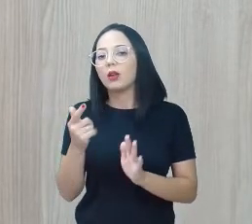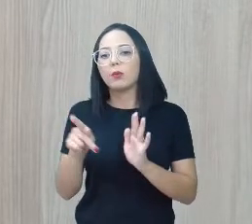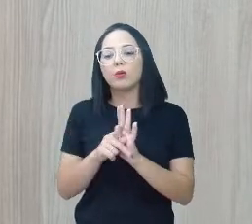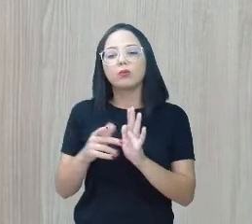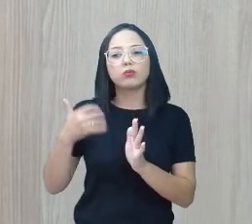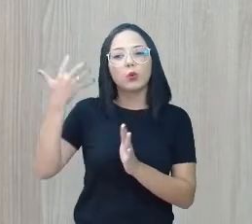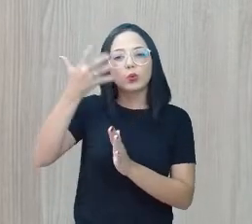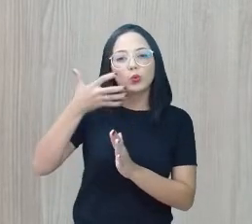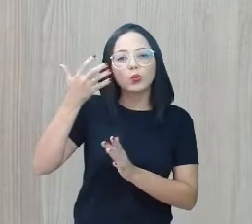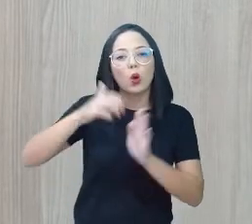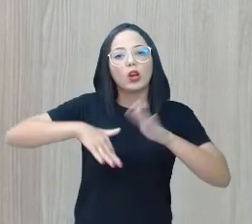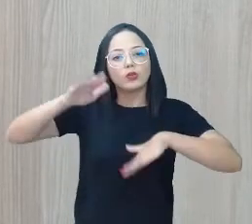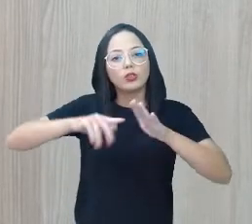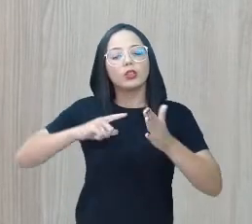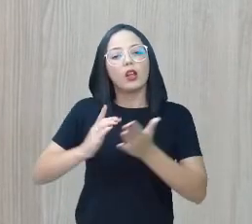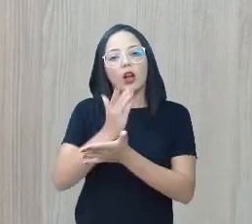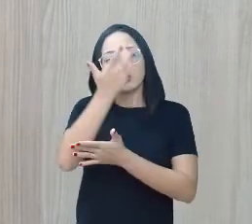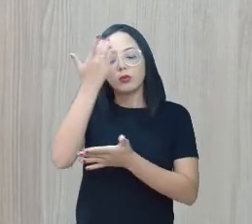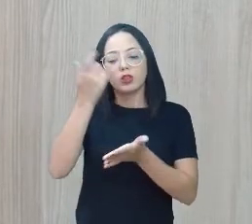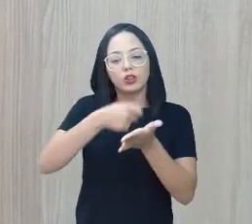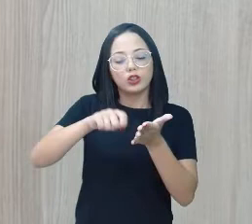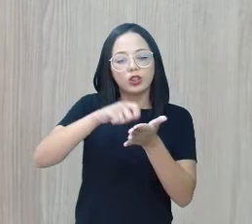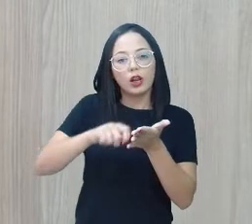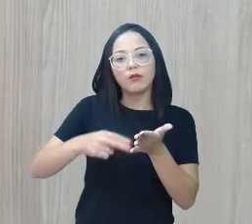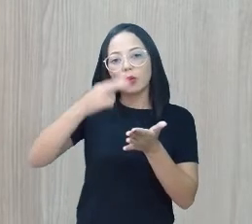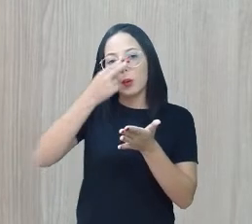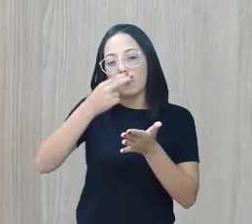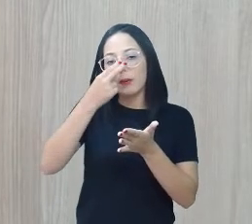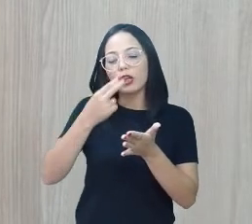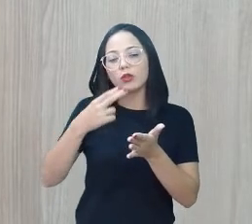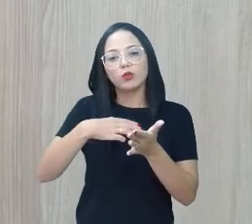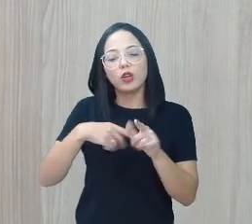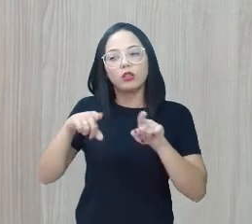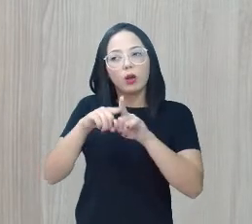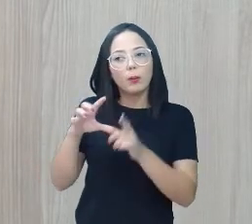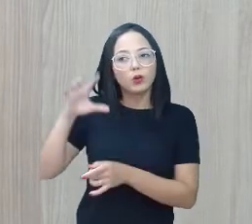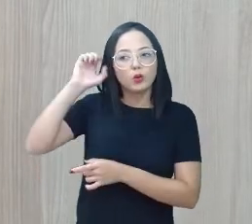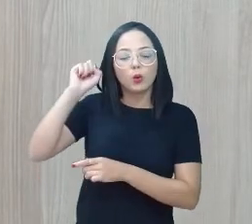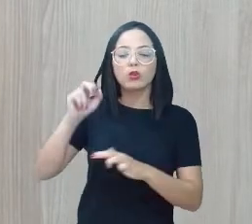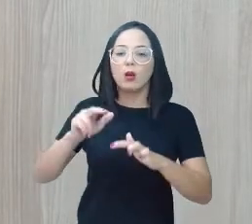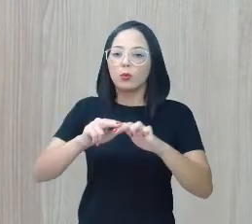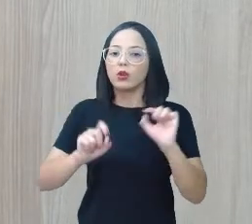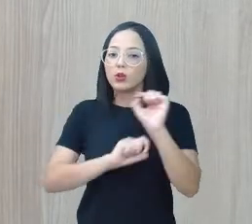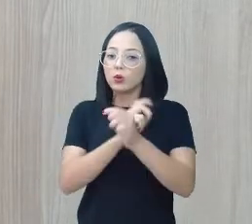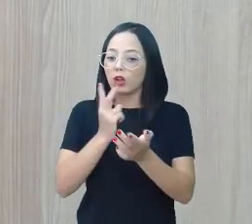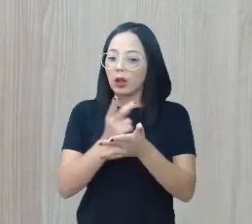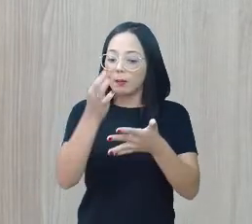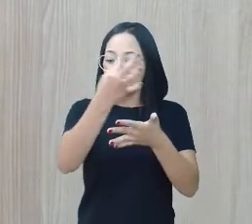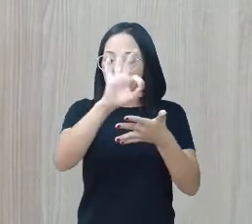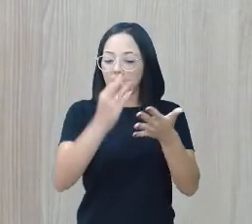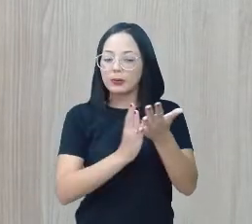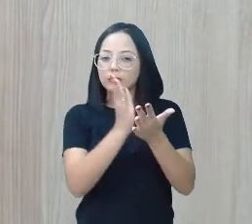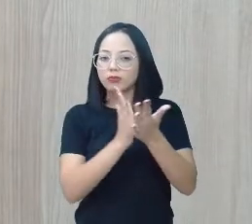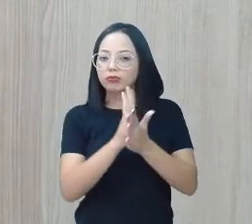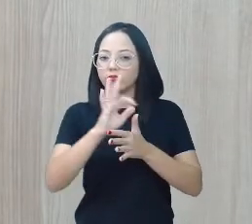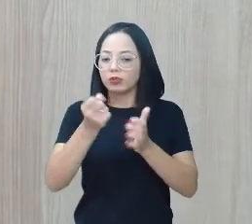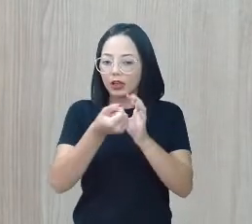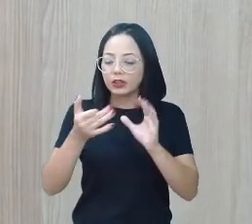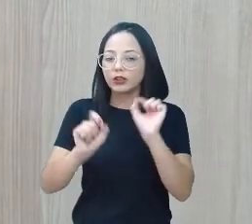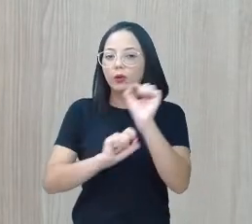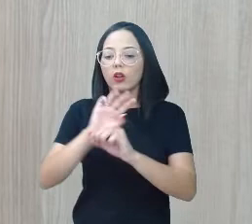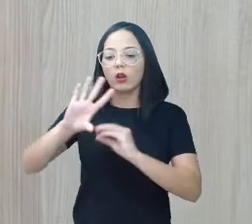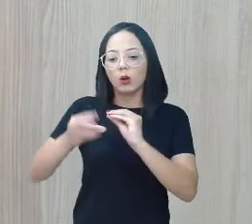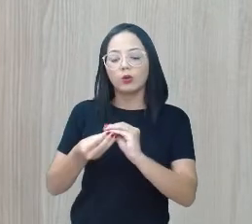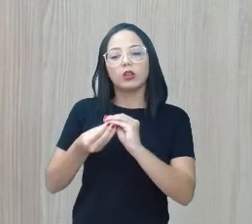som. Às vezes, tem muita gente que escreve do mesmo jeito que escuta. Sim. Então, todos esses fatores vão contribuir para que